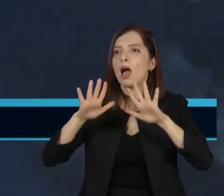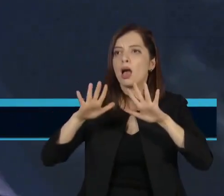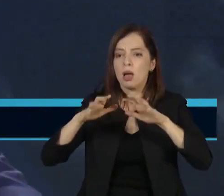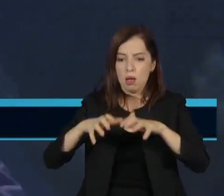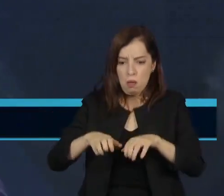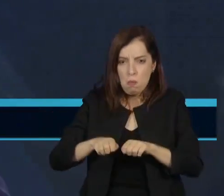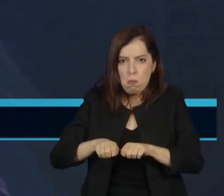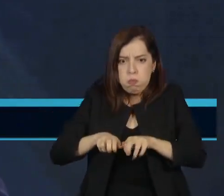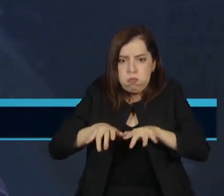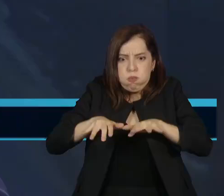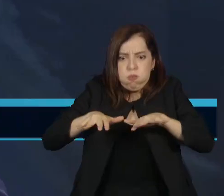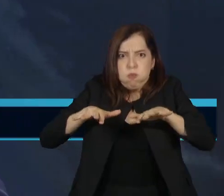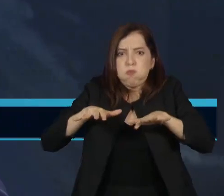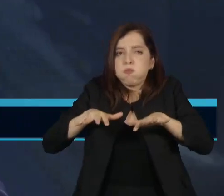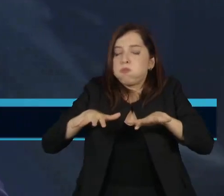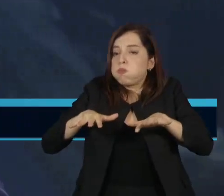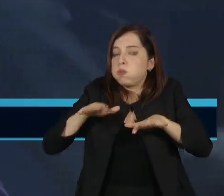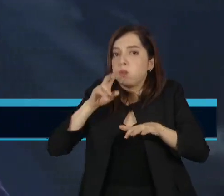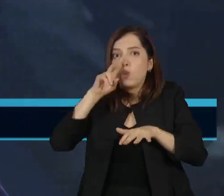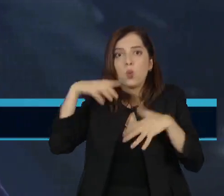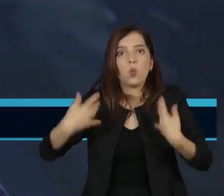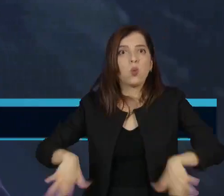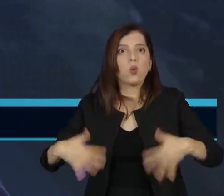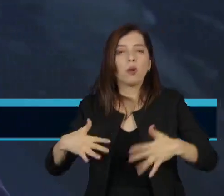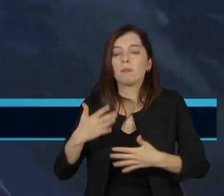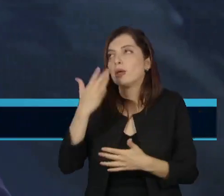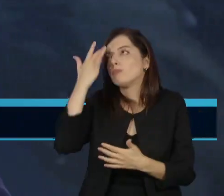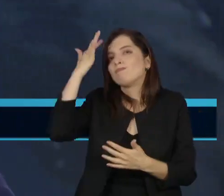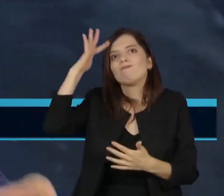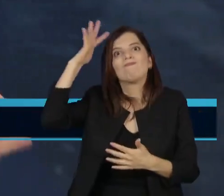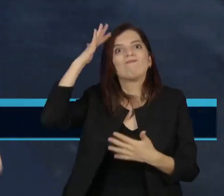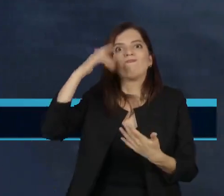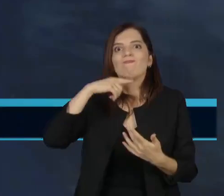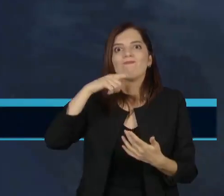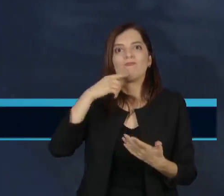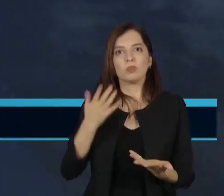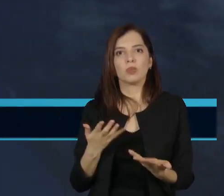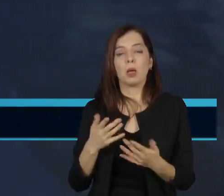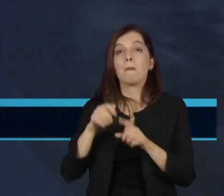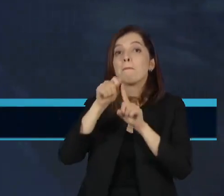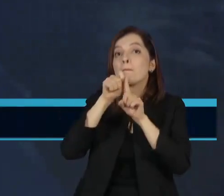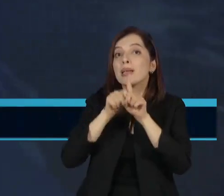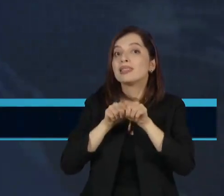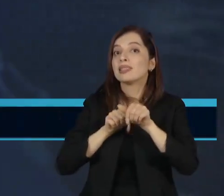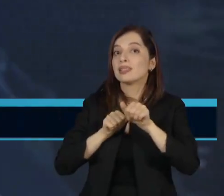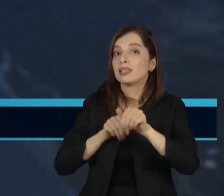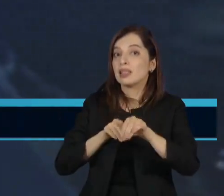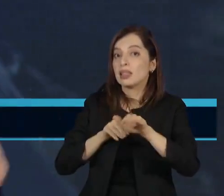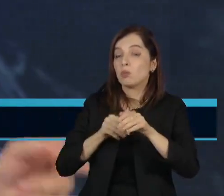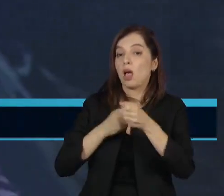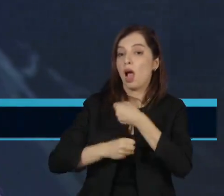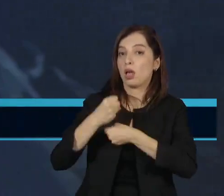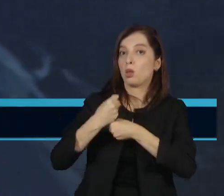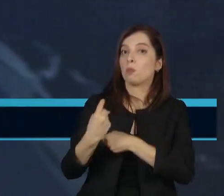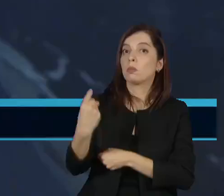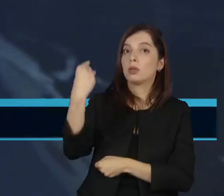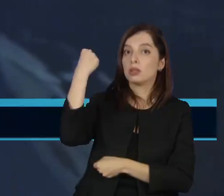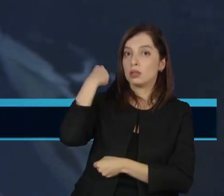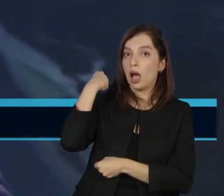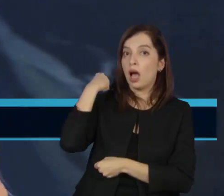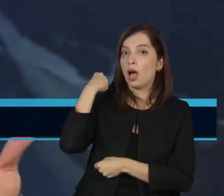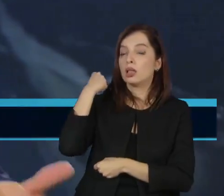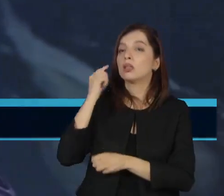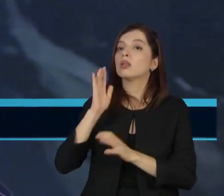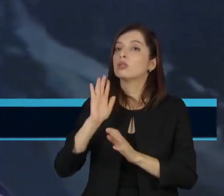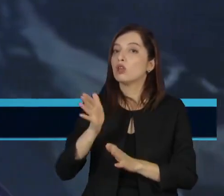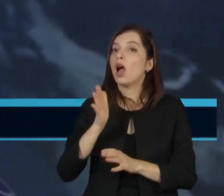fala foi de setembro do ano passado, quando a passagem de um ciclone causou cerca de 40 mortes no estado. 2 meses antes,